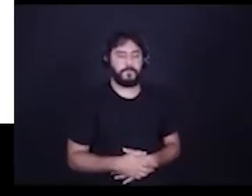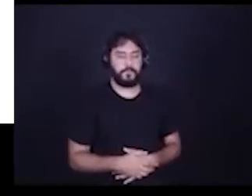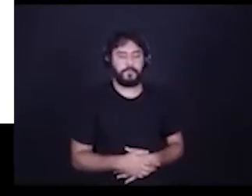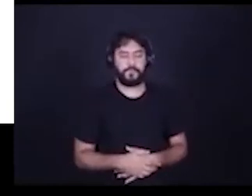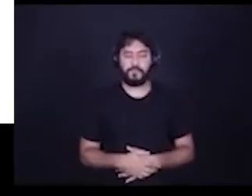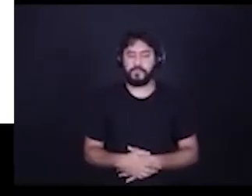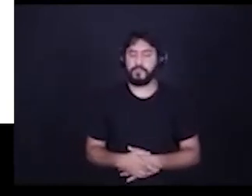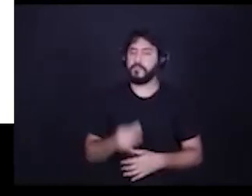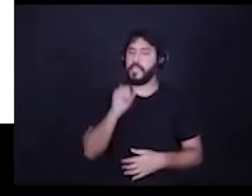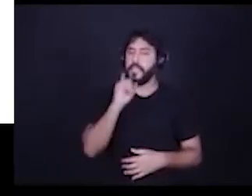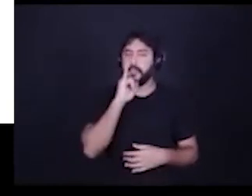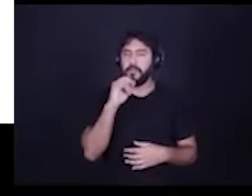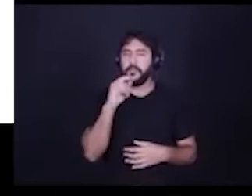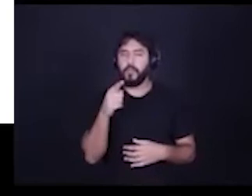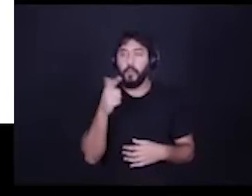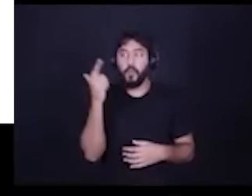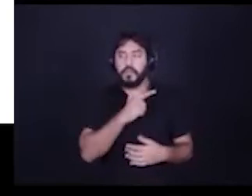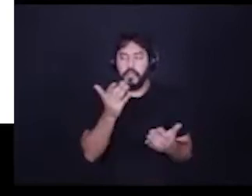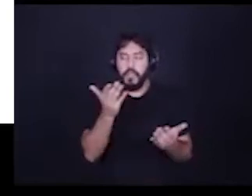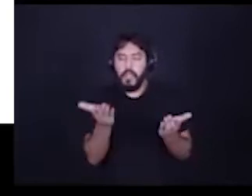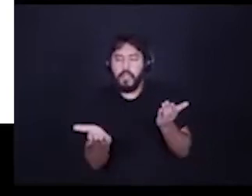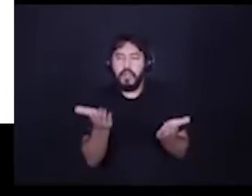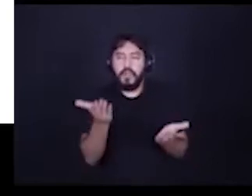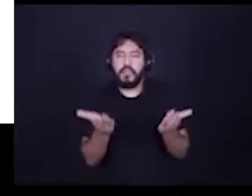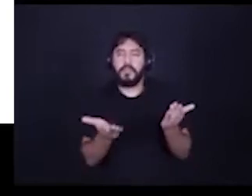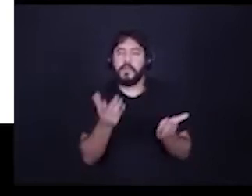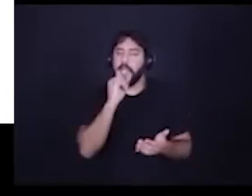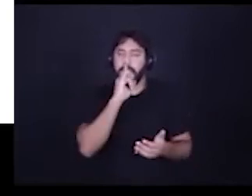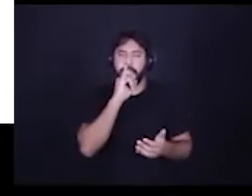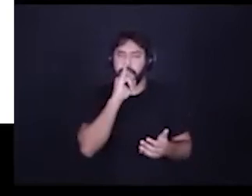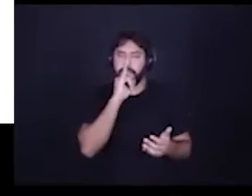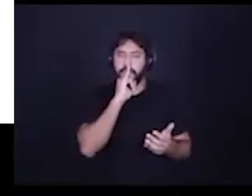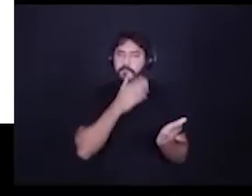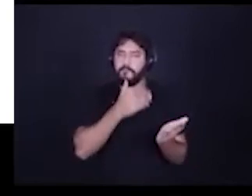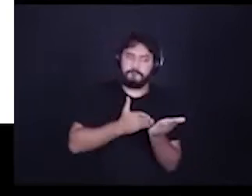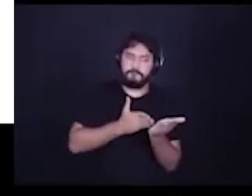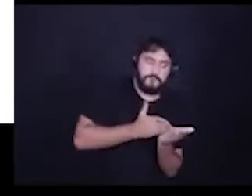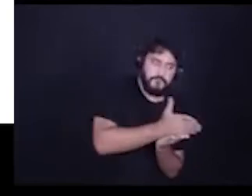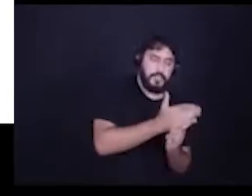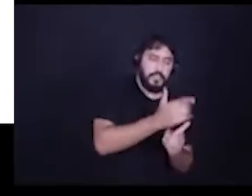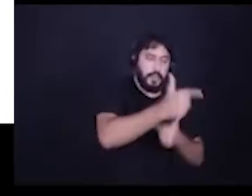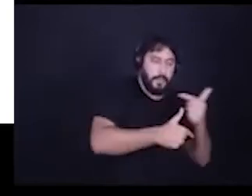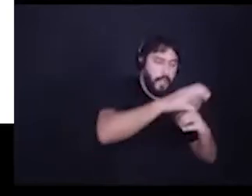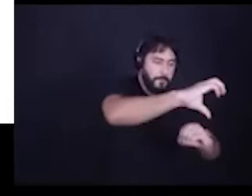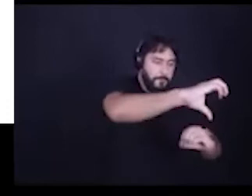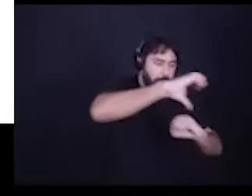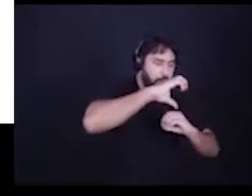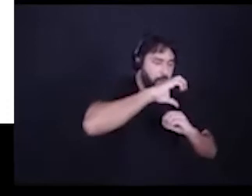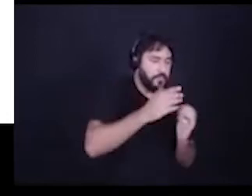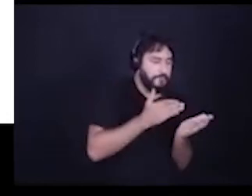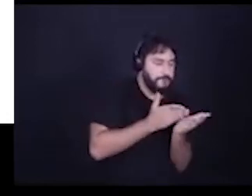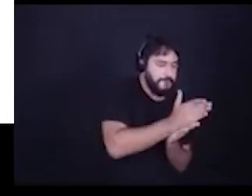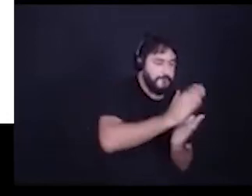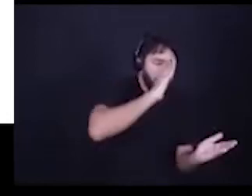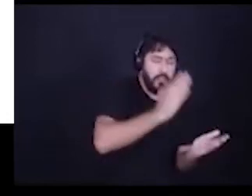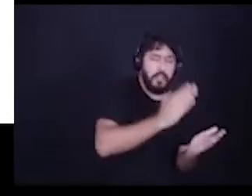encontrar um equilíbrio entre se manter muito fiel aos rumos que o trabalho está te levando, as perguntas e os indícios que ele está te trazendo, mas como é que você